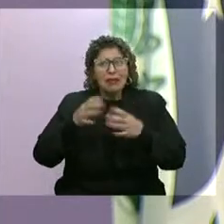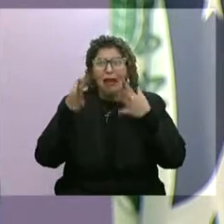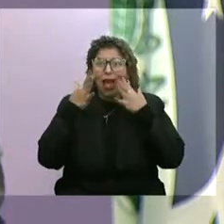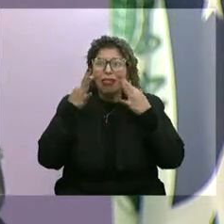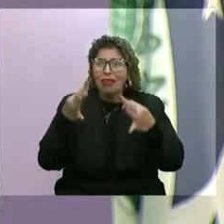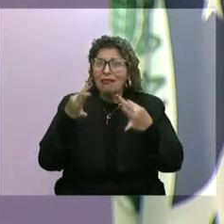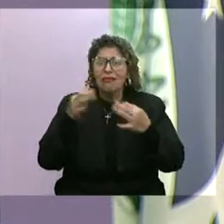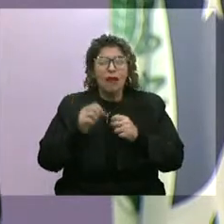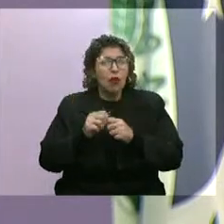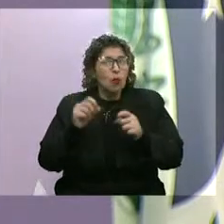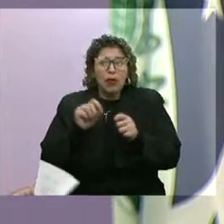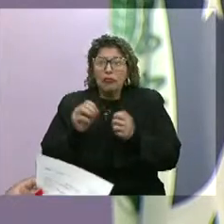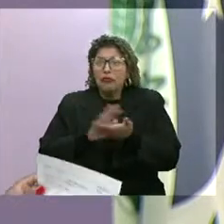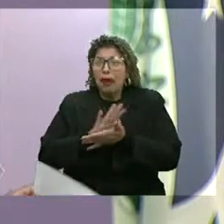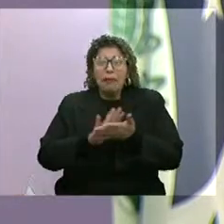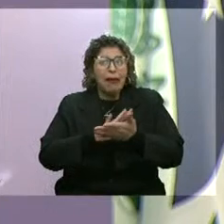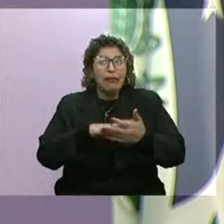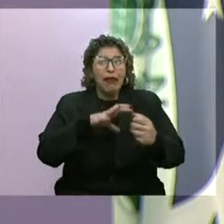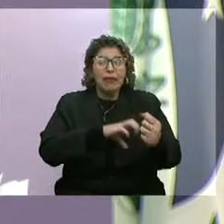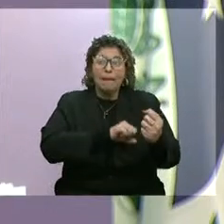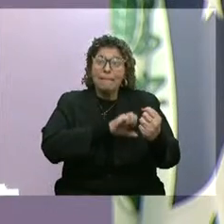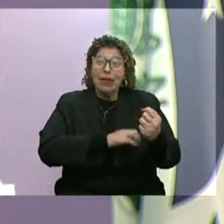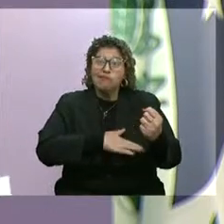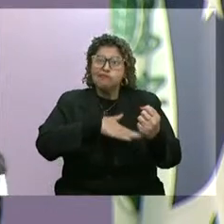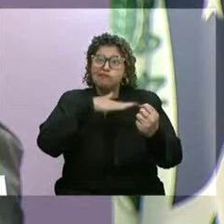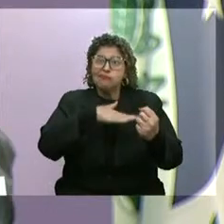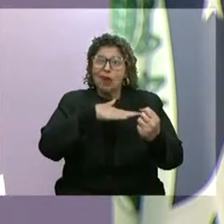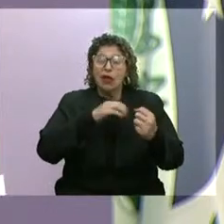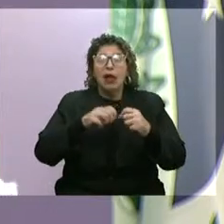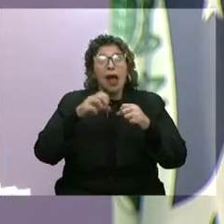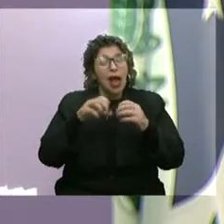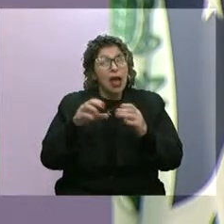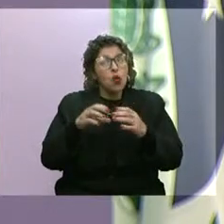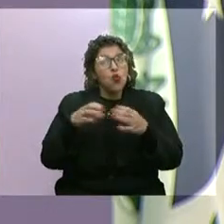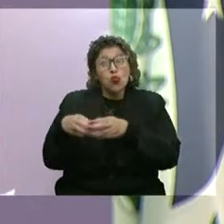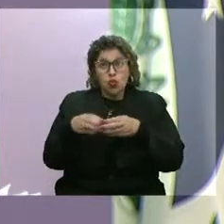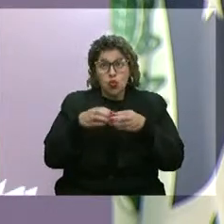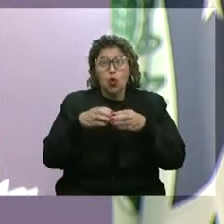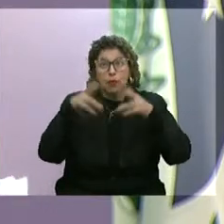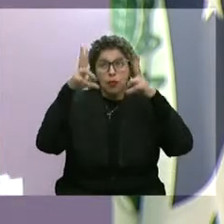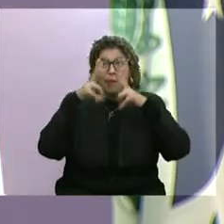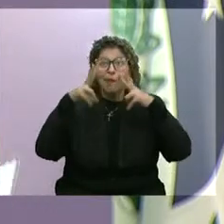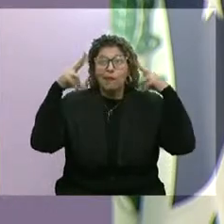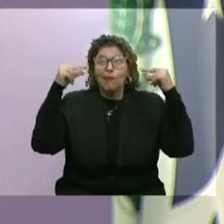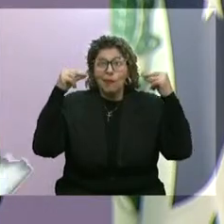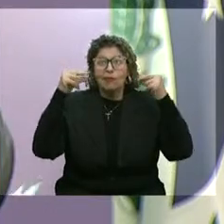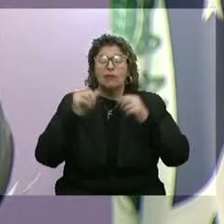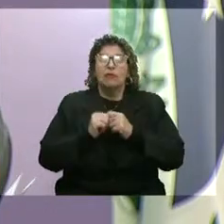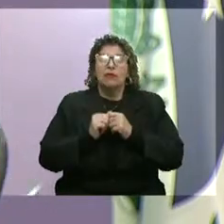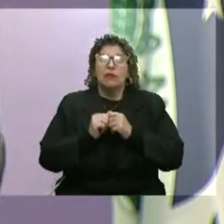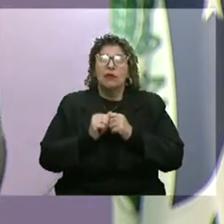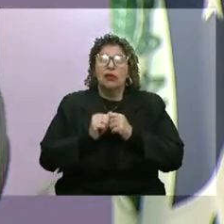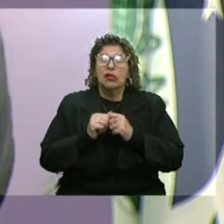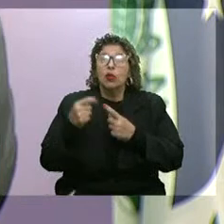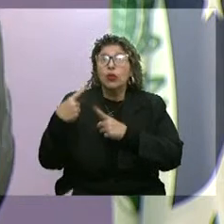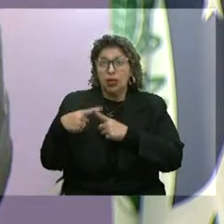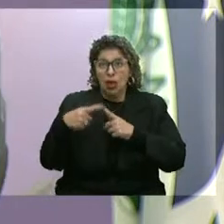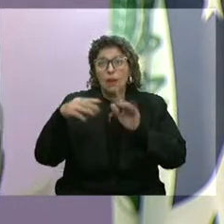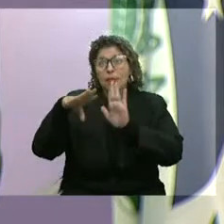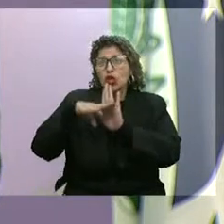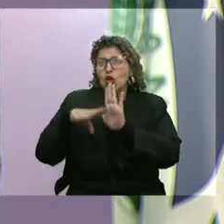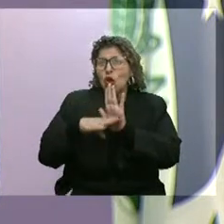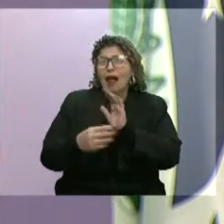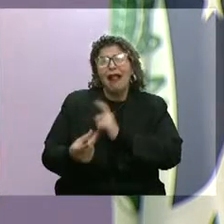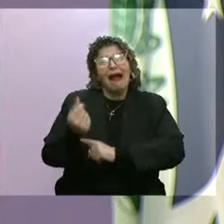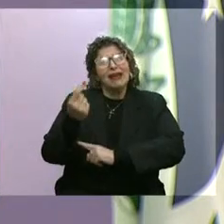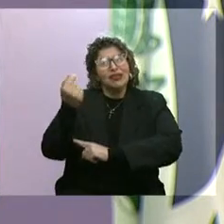ele nem mede mais a minha pressão. Quem mede é um outro profissional do posto. Então, existe um protocolo